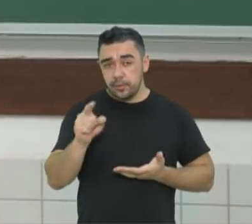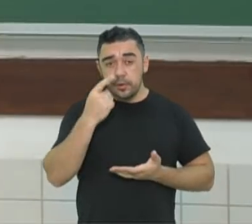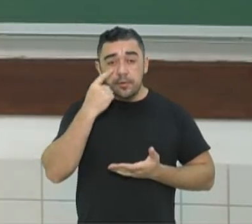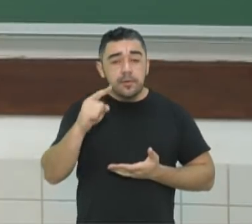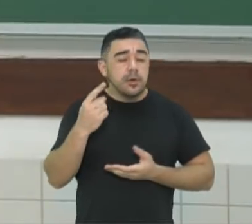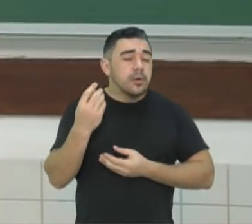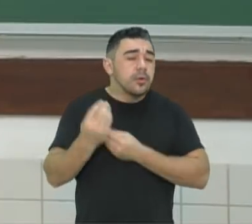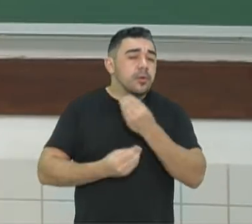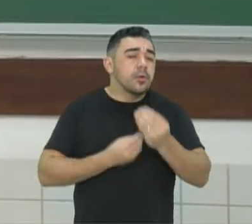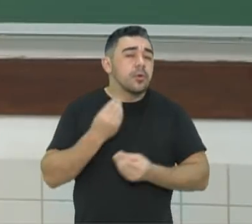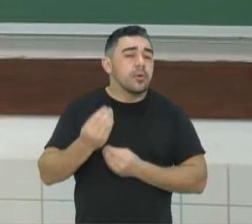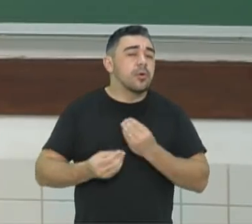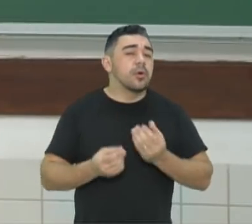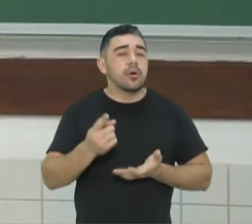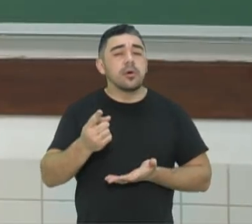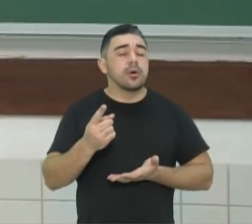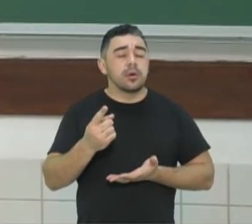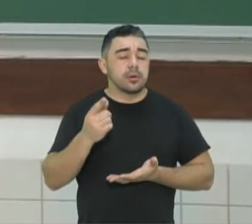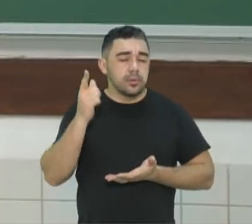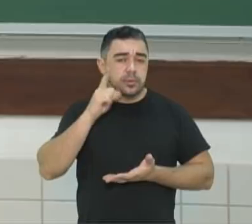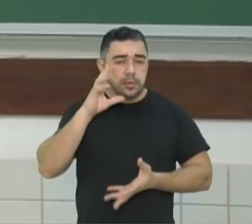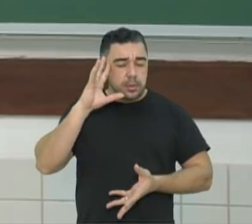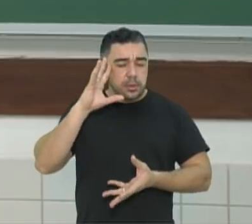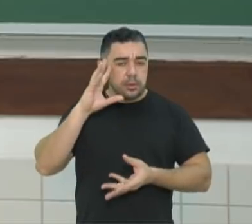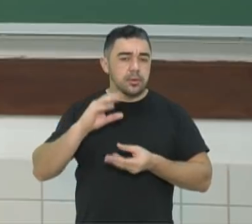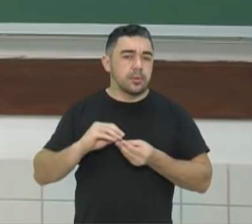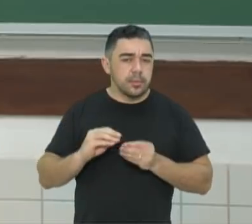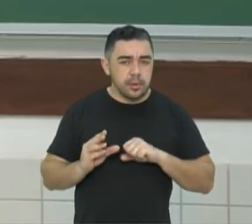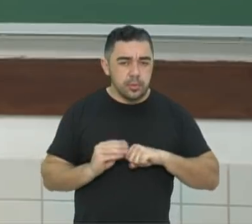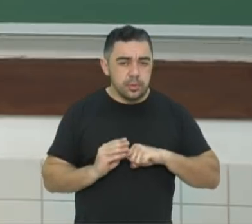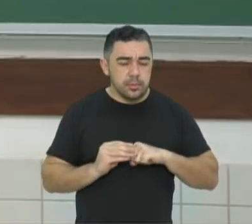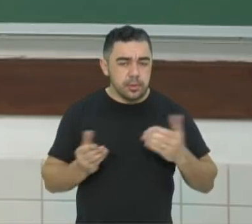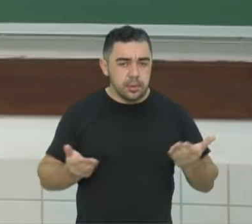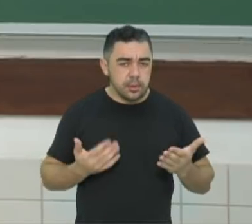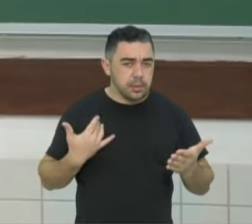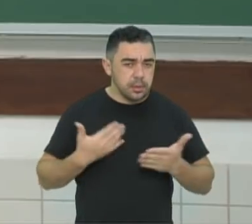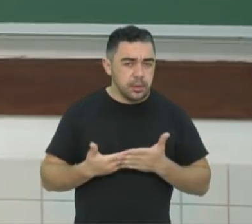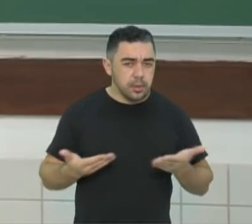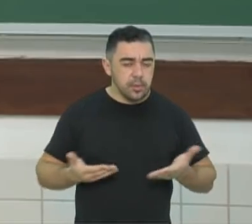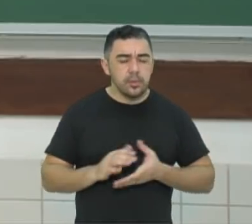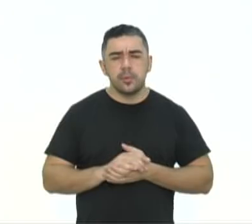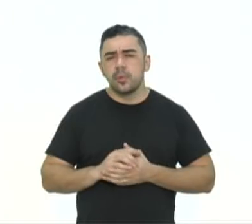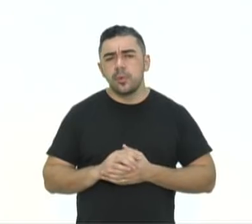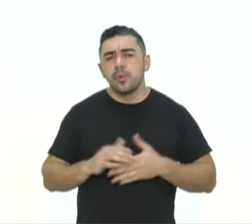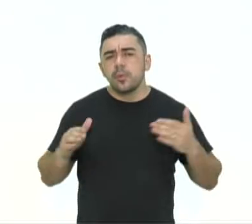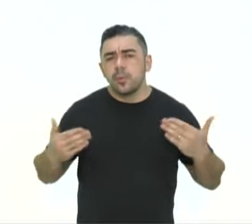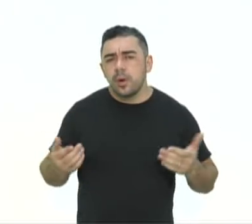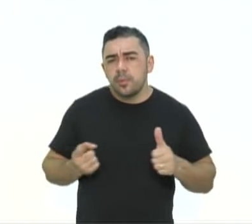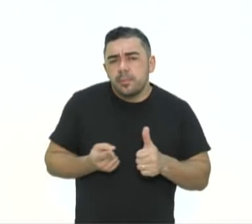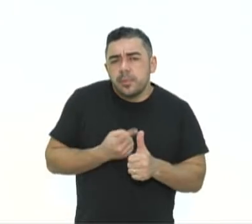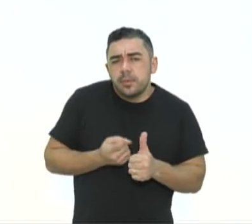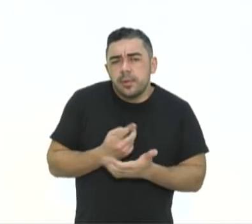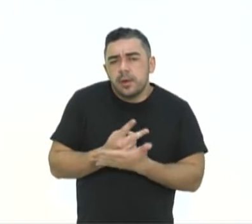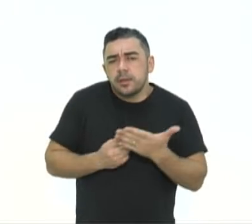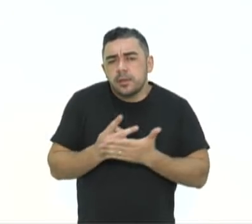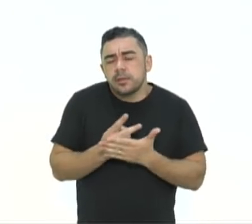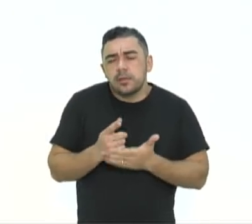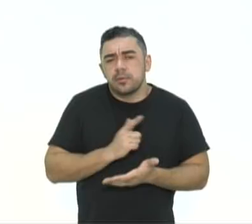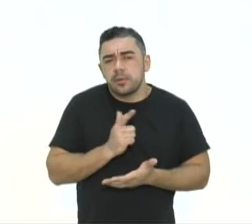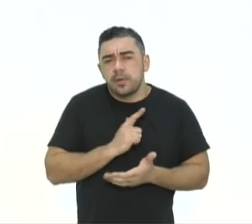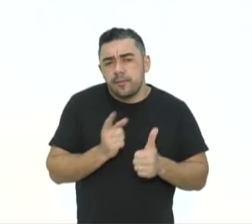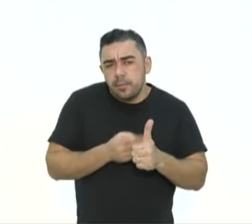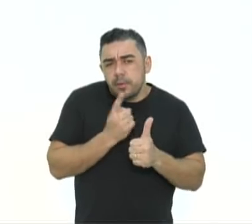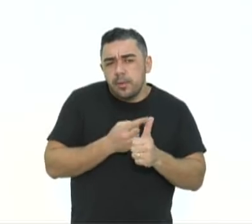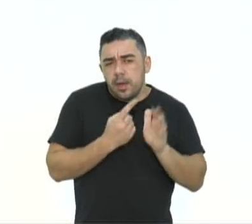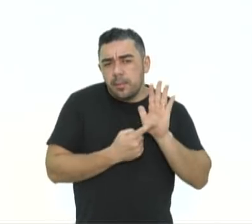ver como que está, então, os nossos conhecimentos que nós discutimos até agora sobre qual foi o primeiro desenho animado